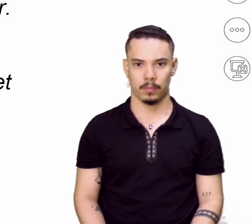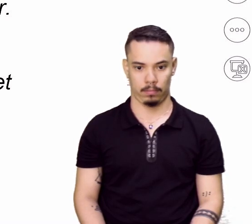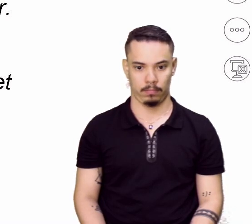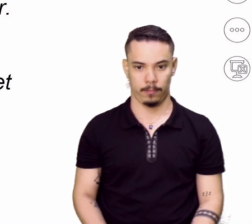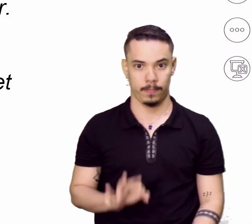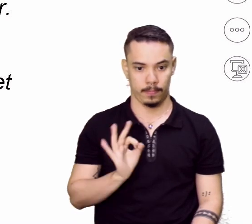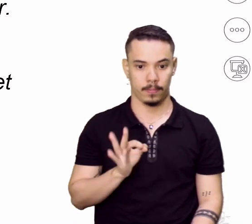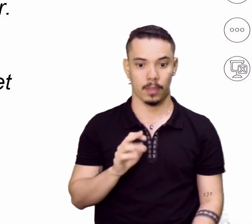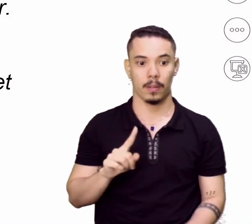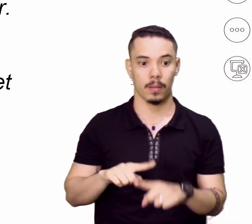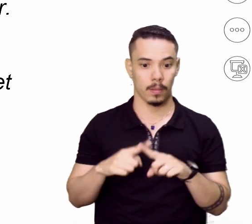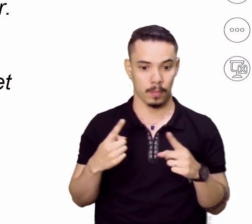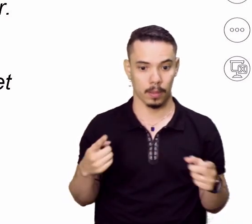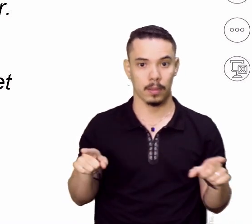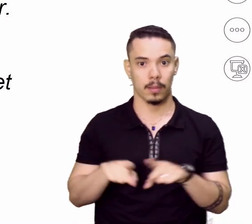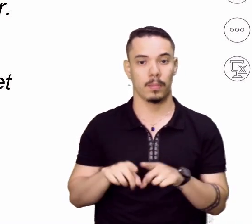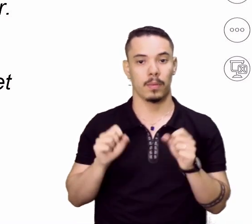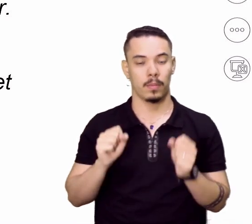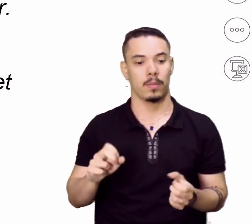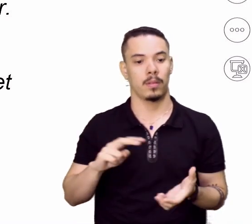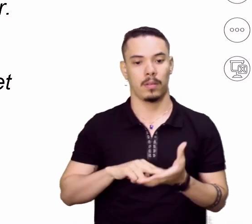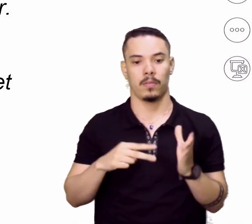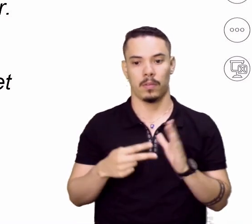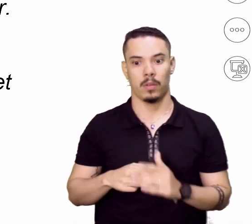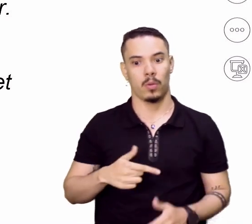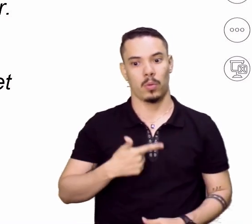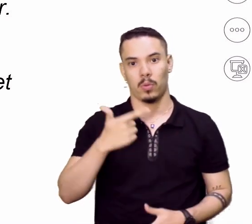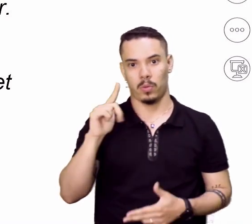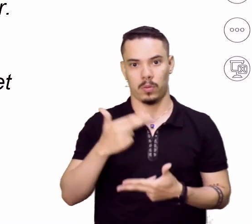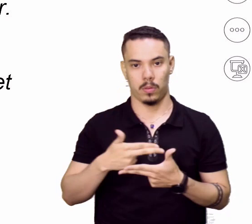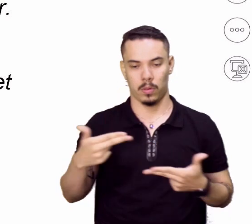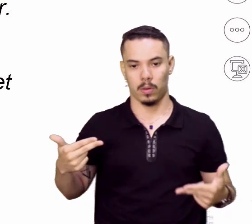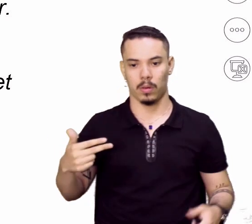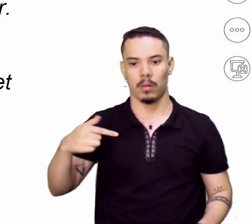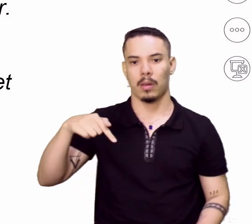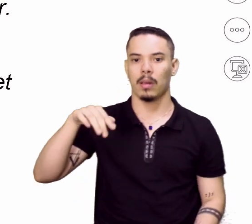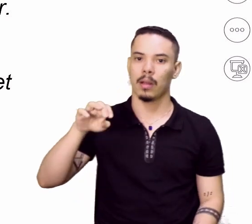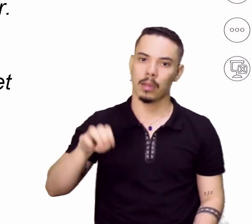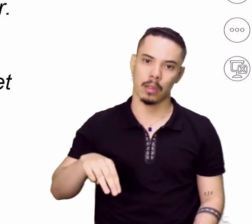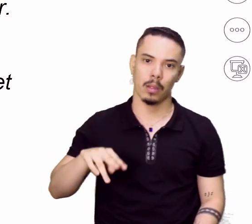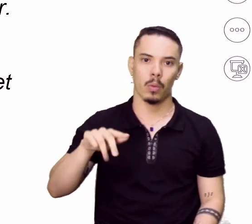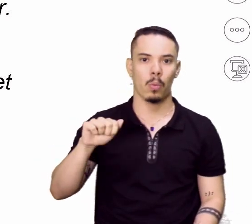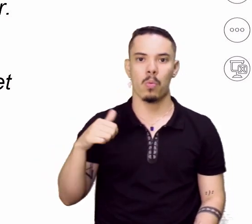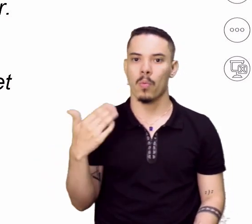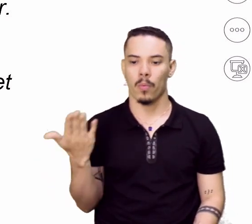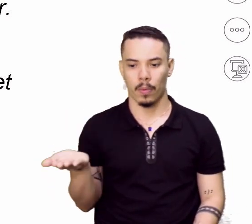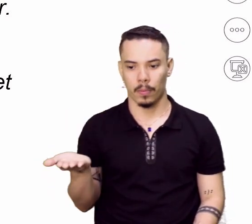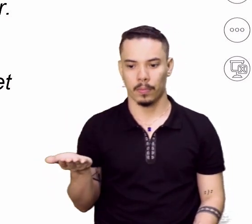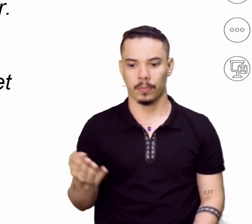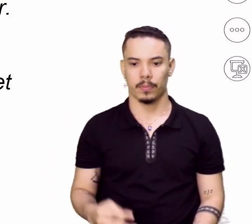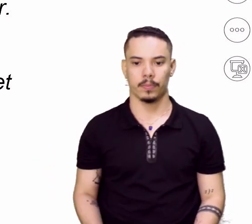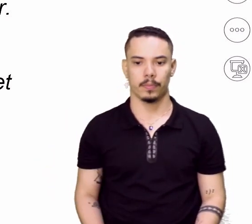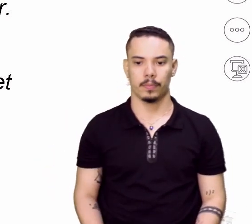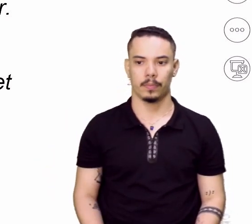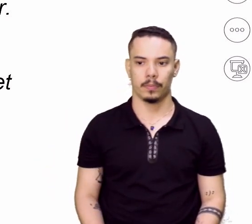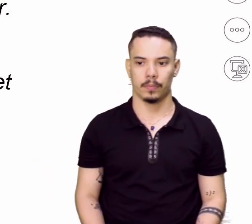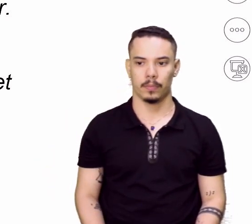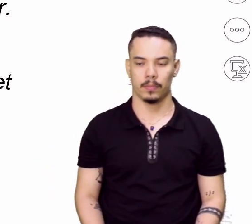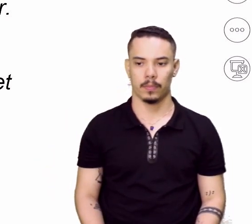também significa que e o qual. Who significa que, qual e quem. E o whom apenas